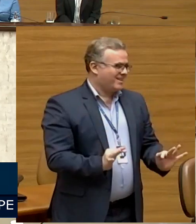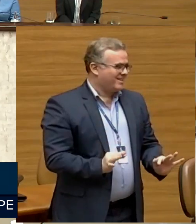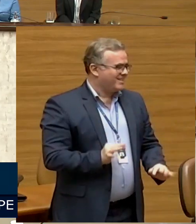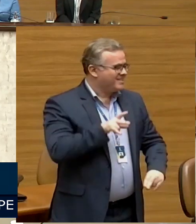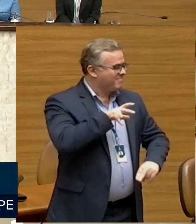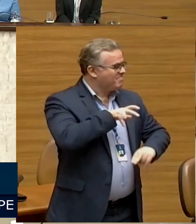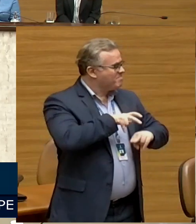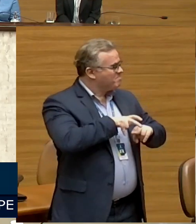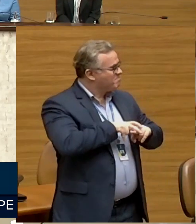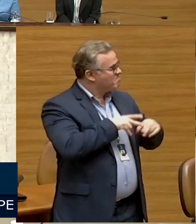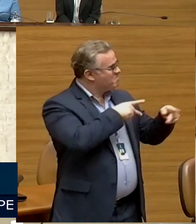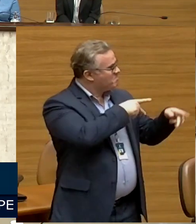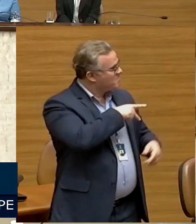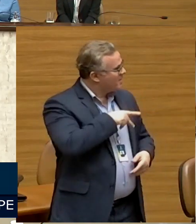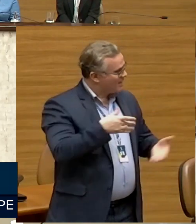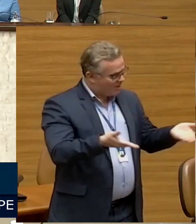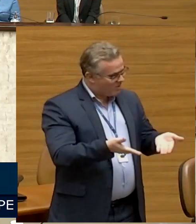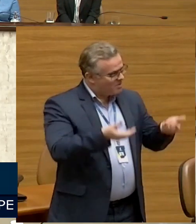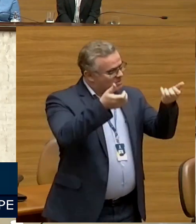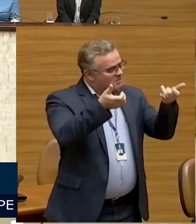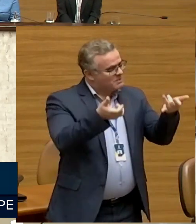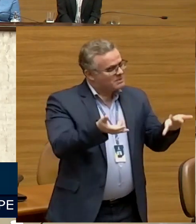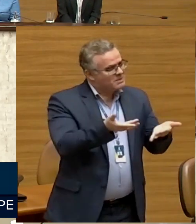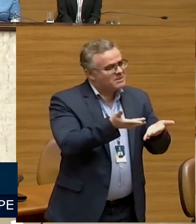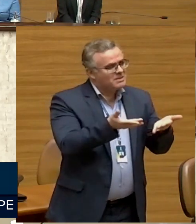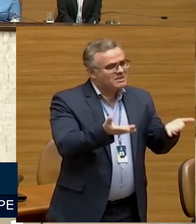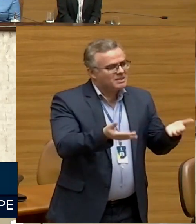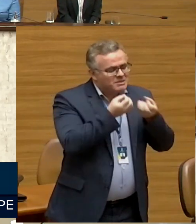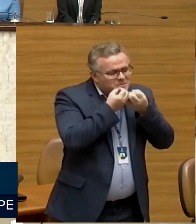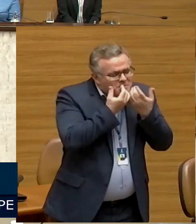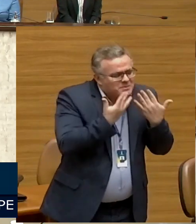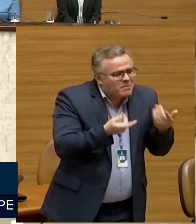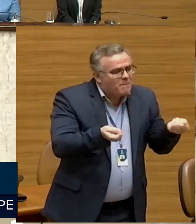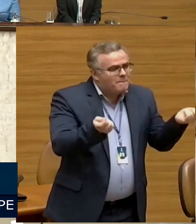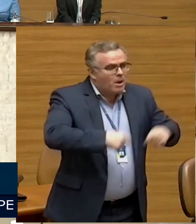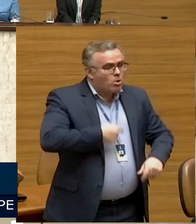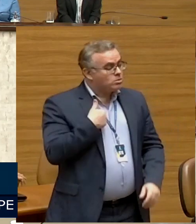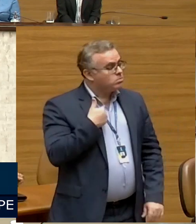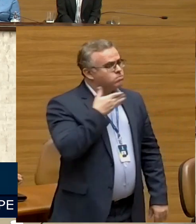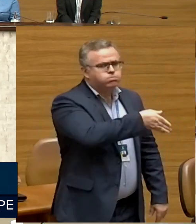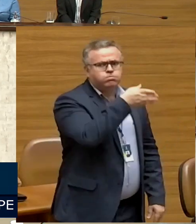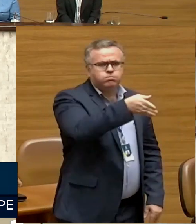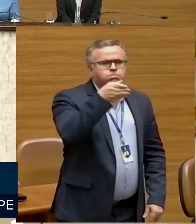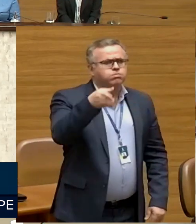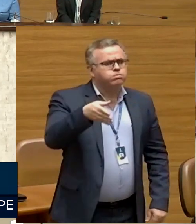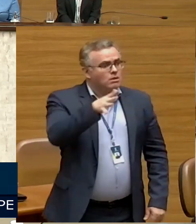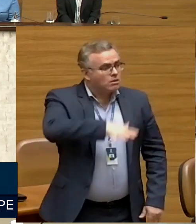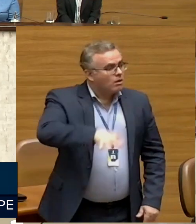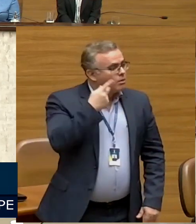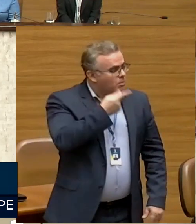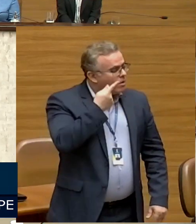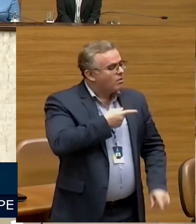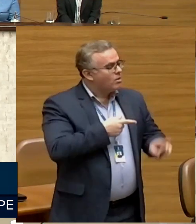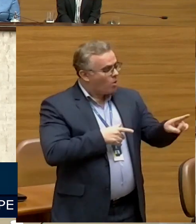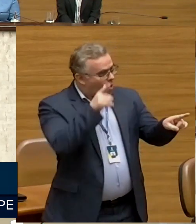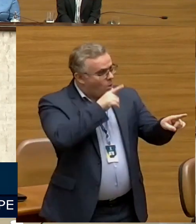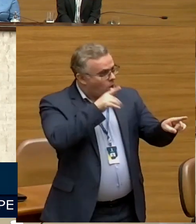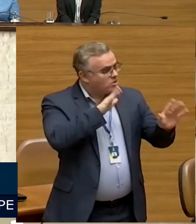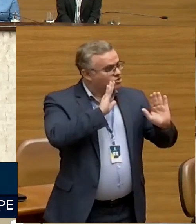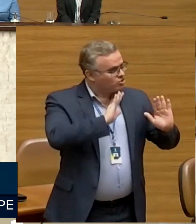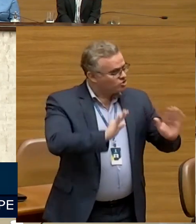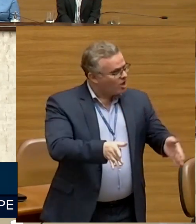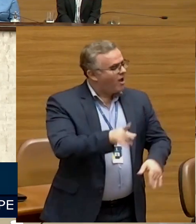que a gente cada vez mais ocupe espaços, né, na política, como o Lucas Aribé